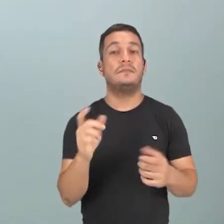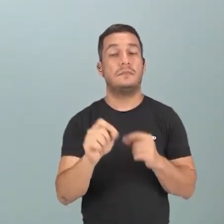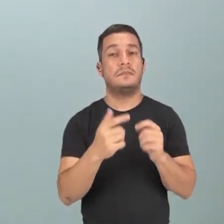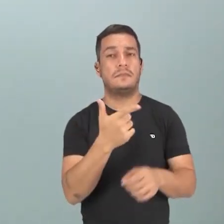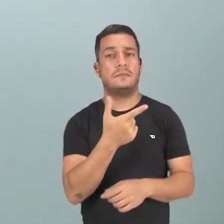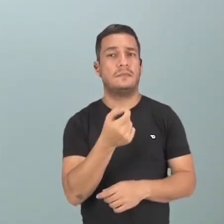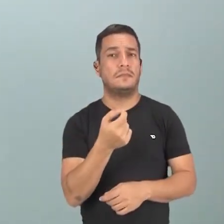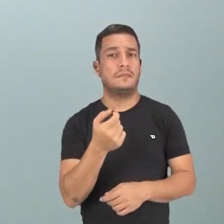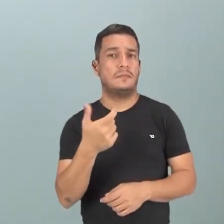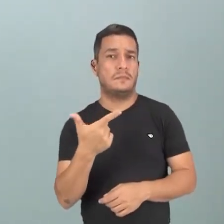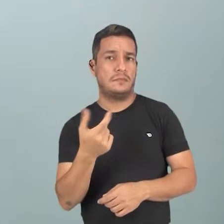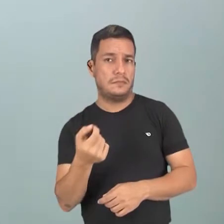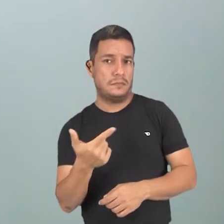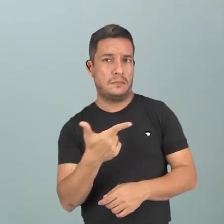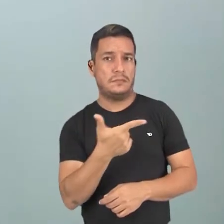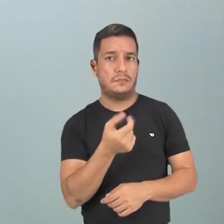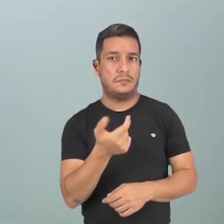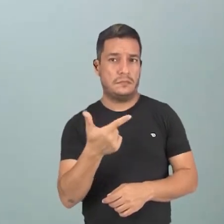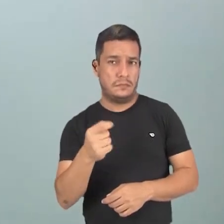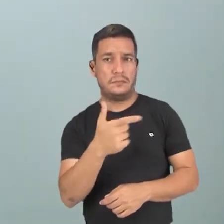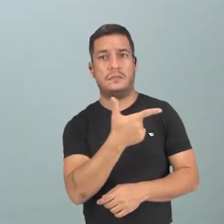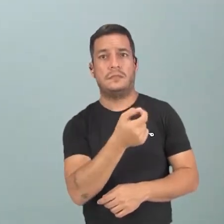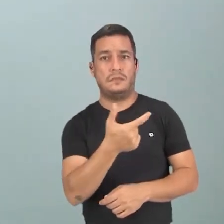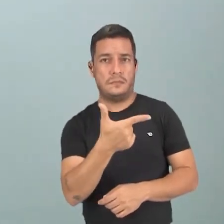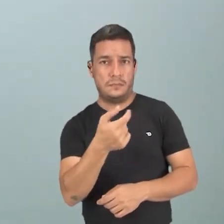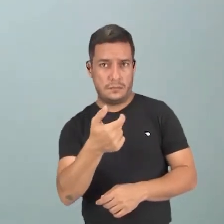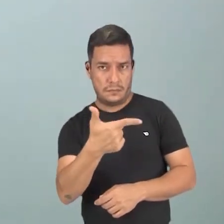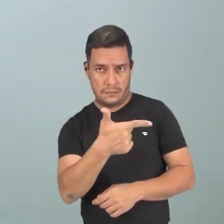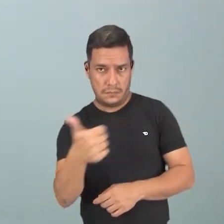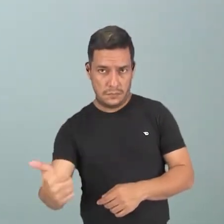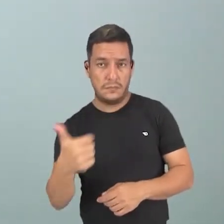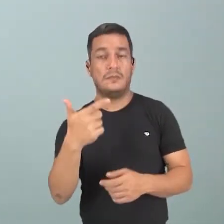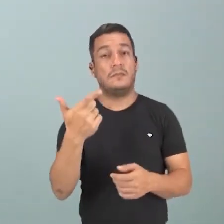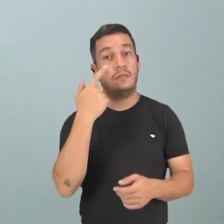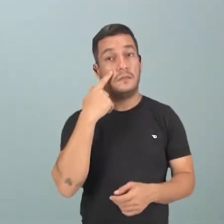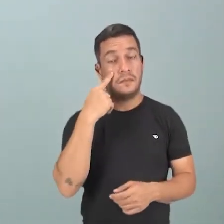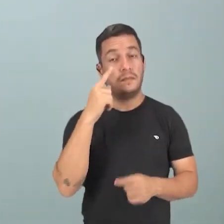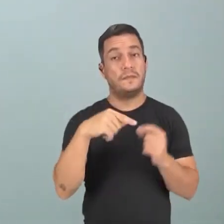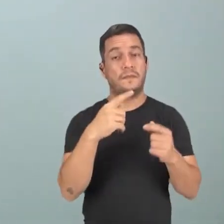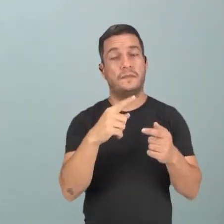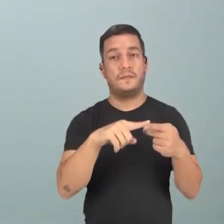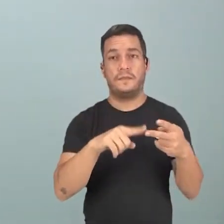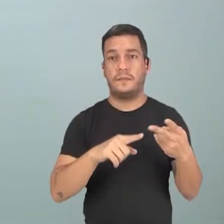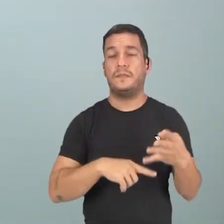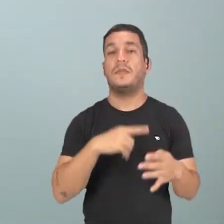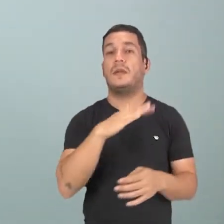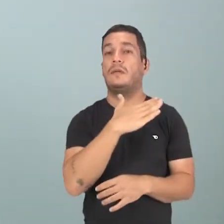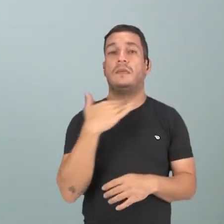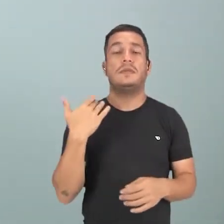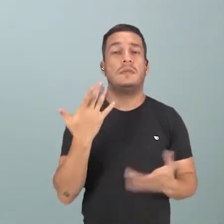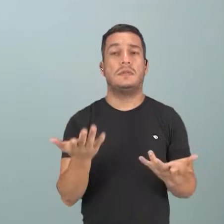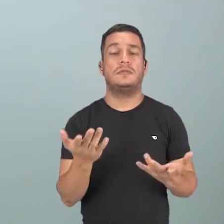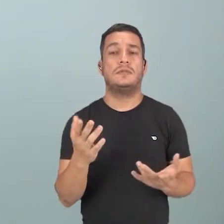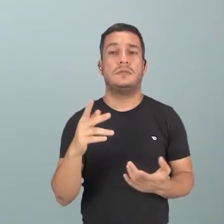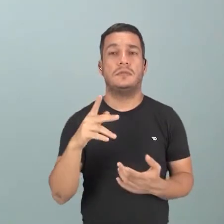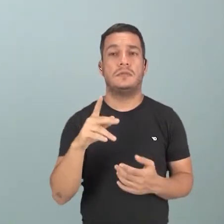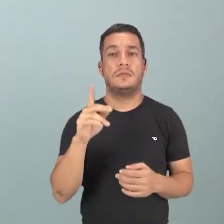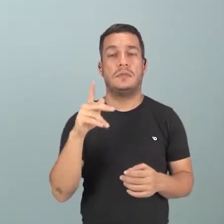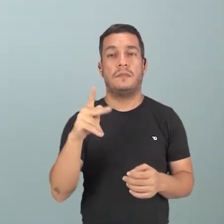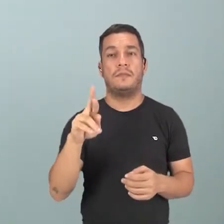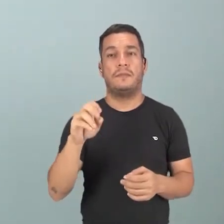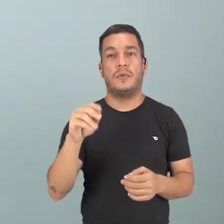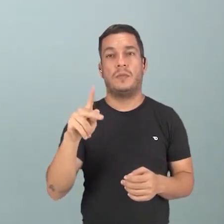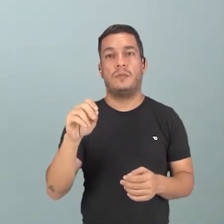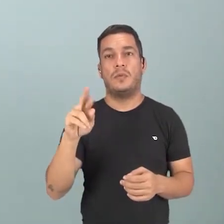de 2020 a 2021? Então você tem que levar em consideração isso. Tem também a mortalidade proporcional e a